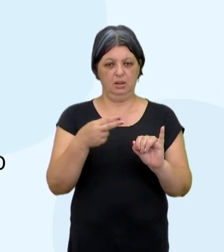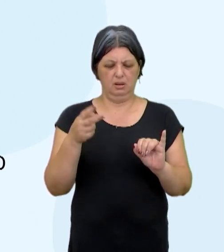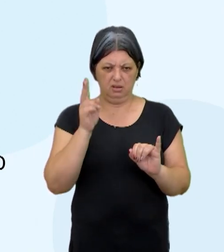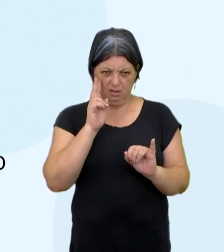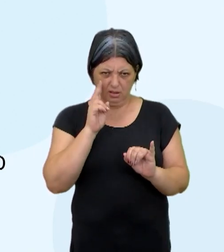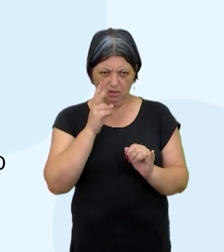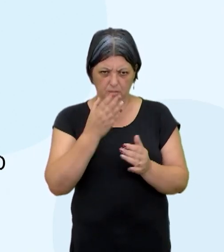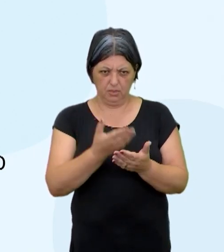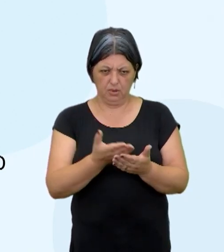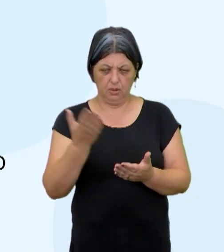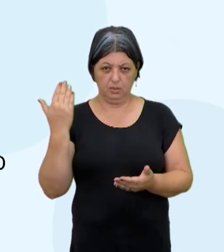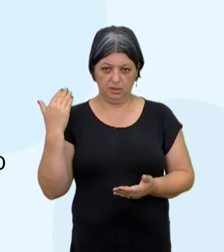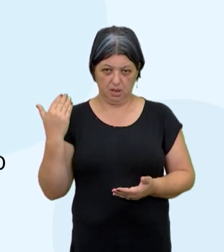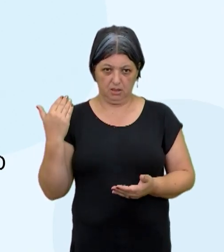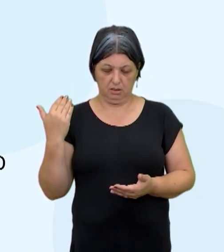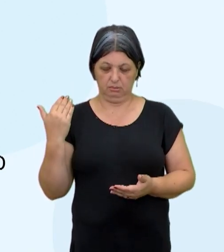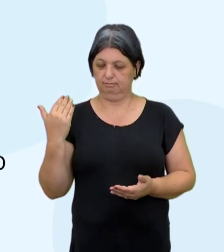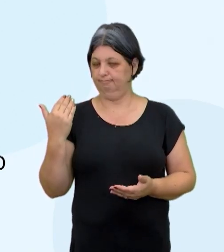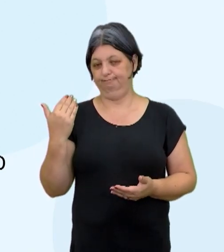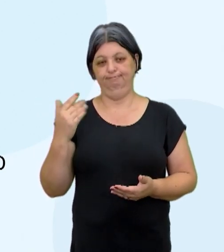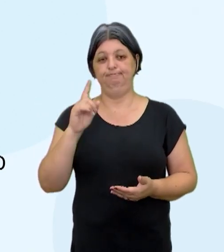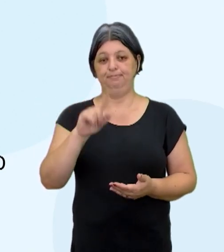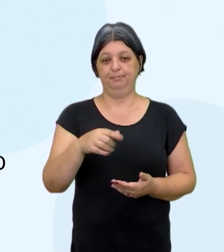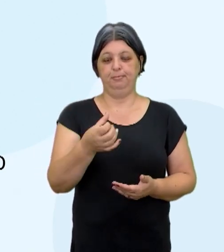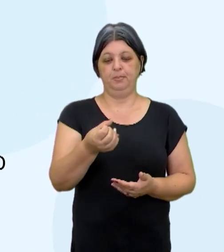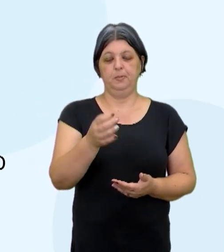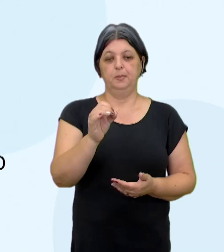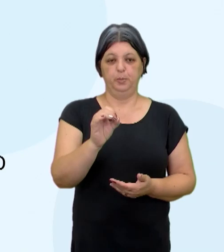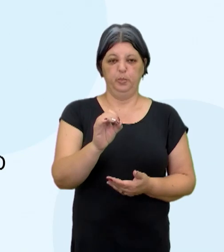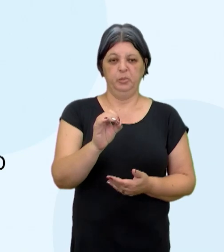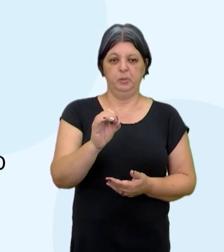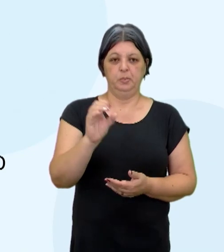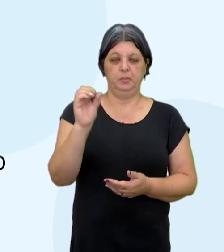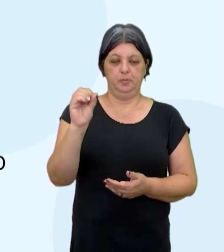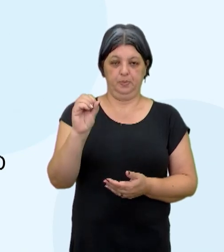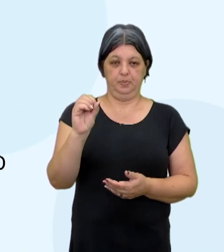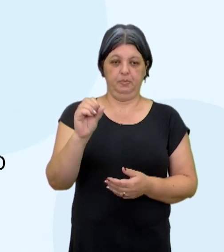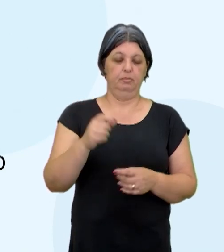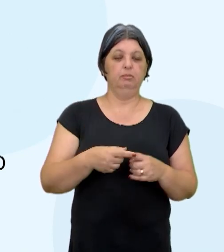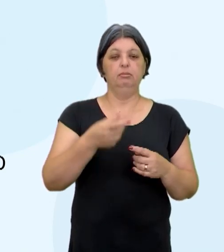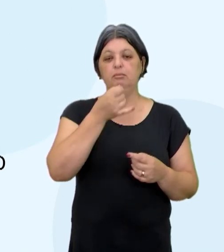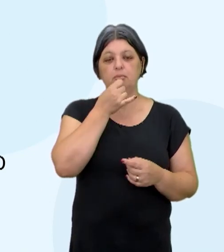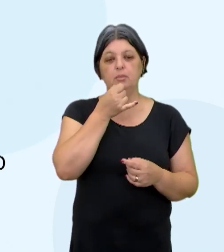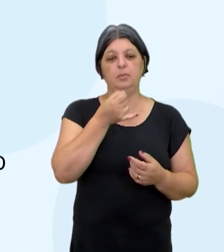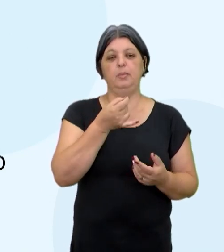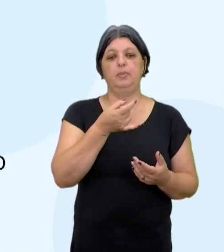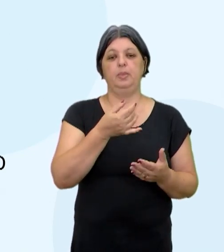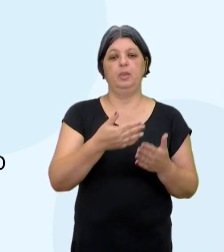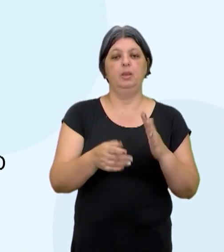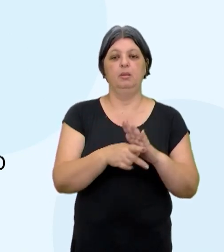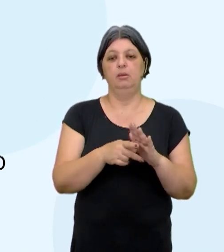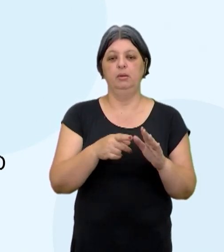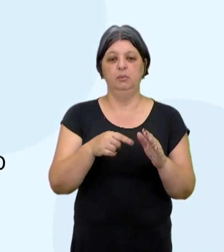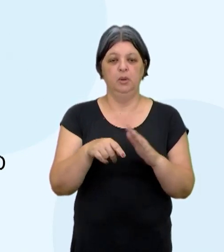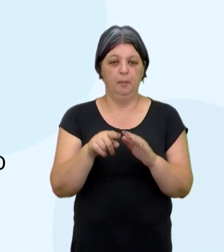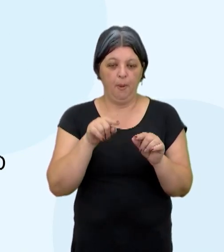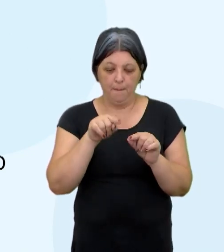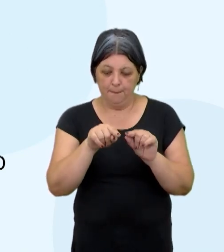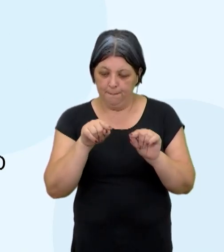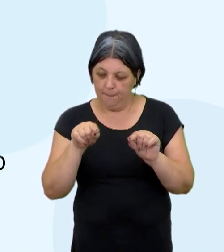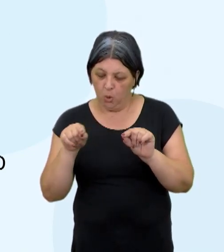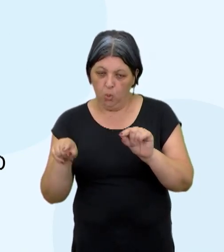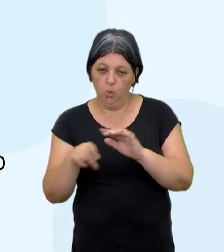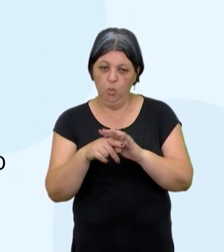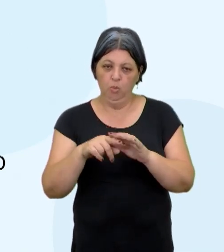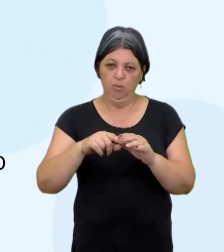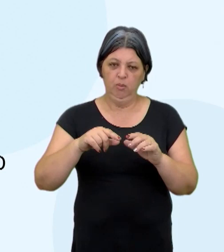aula? Não, é 60 graus. Então, se eu pegar um ponto qualquer aqui, ó, do encontro desses meus triângulos, a gente